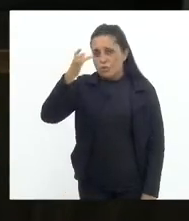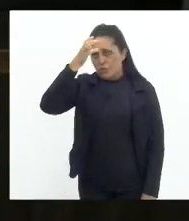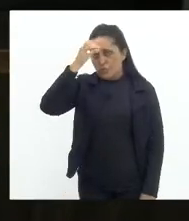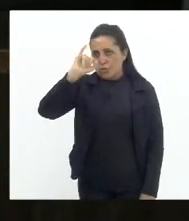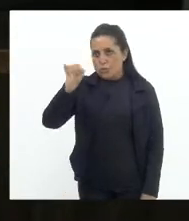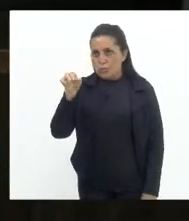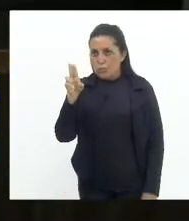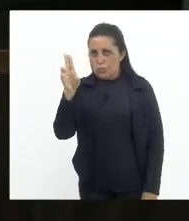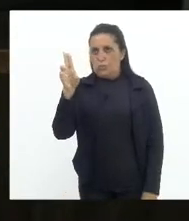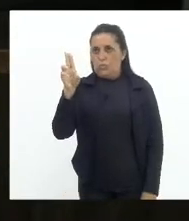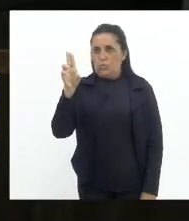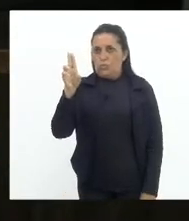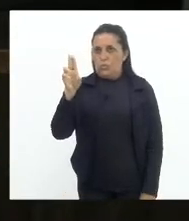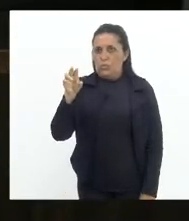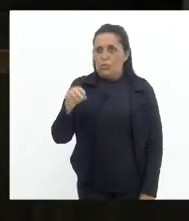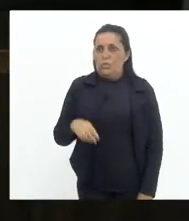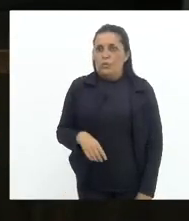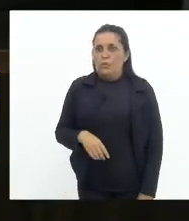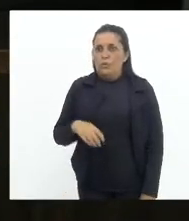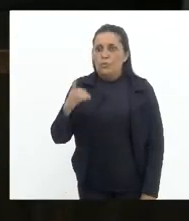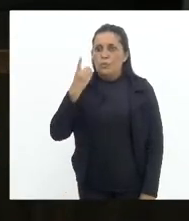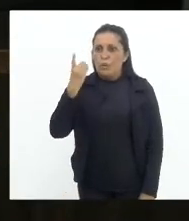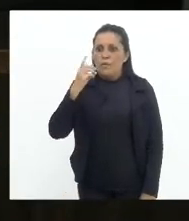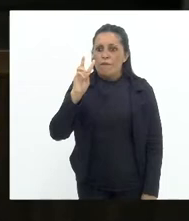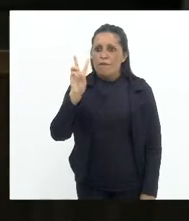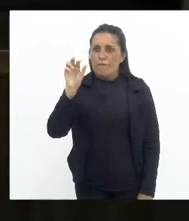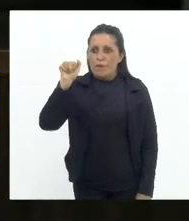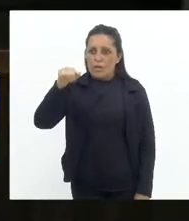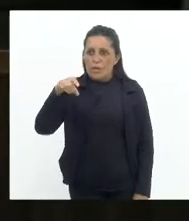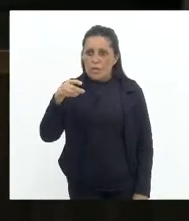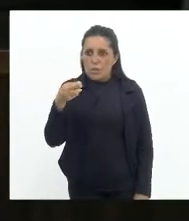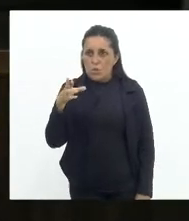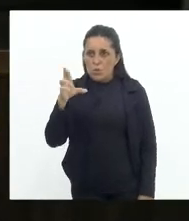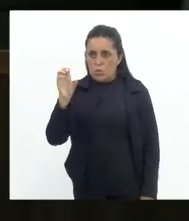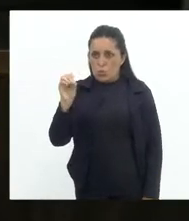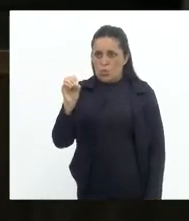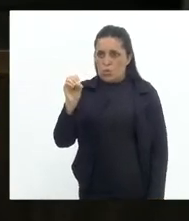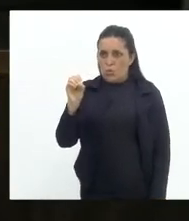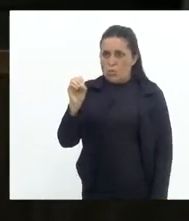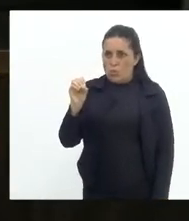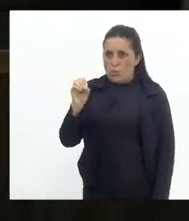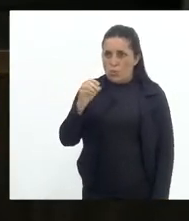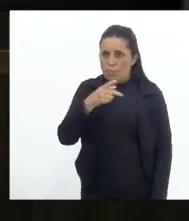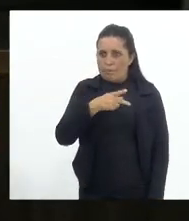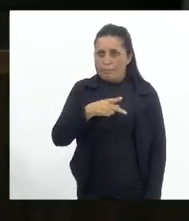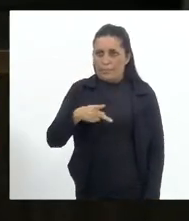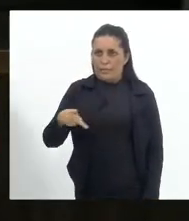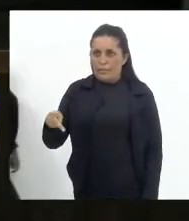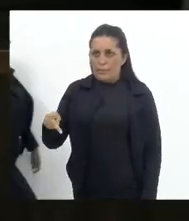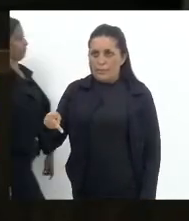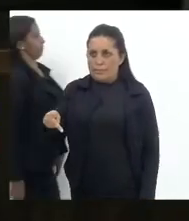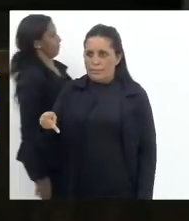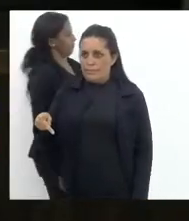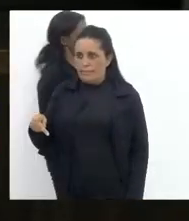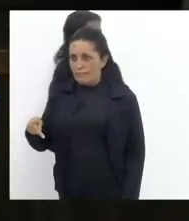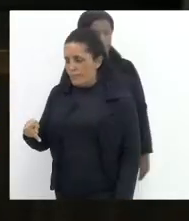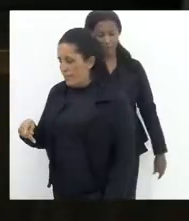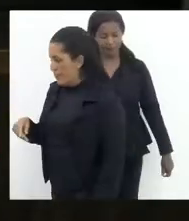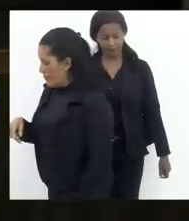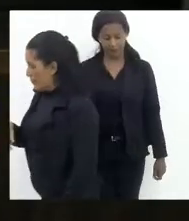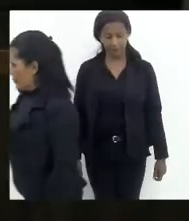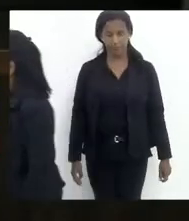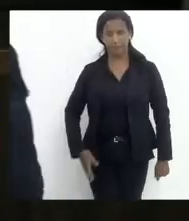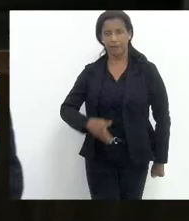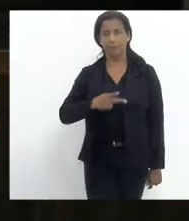Ju ah tá tia ajuda que tá do Vandro família a presidência que